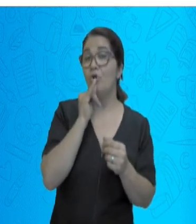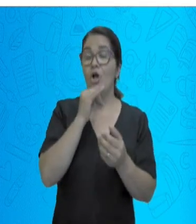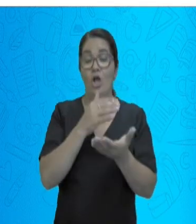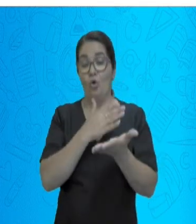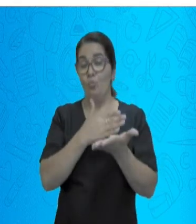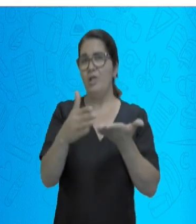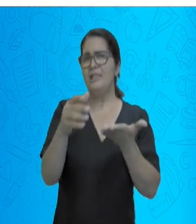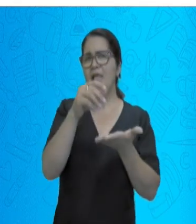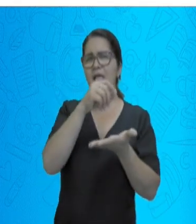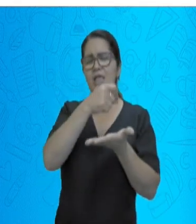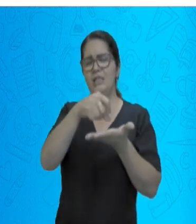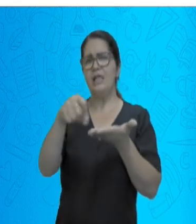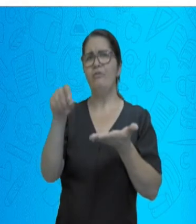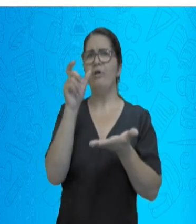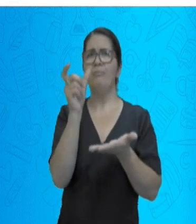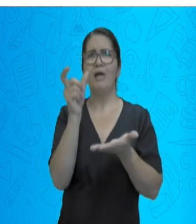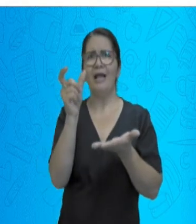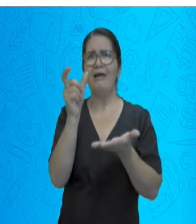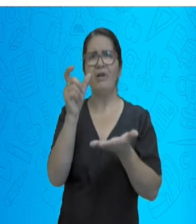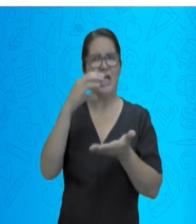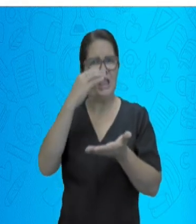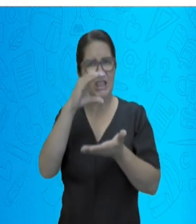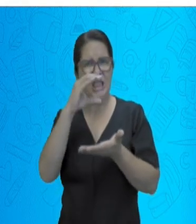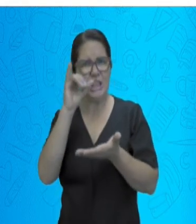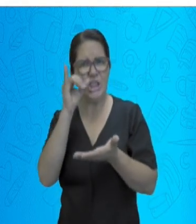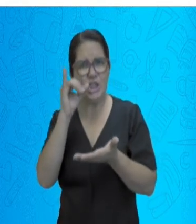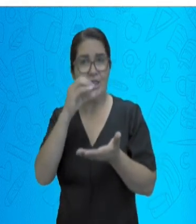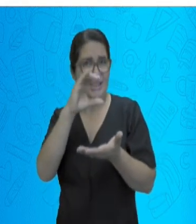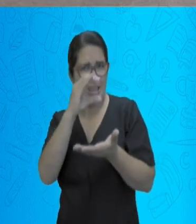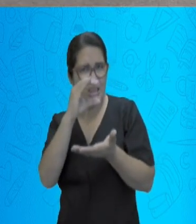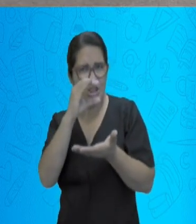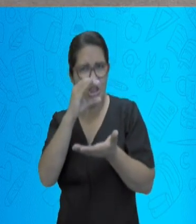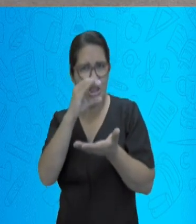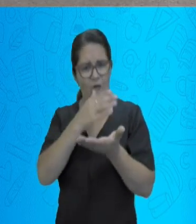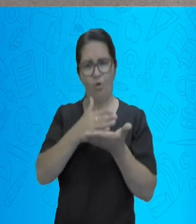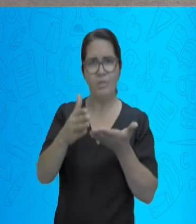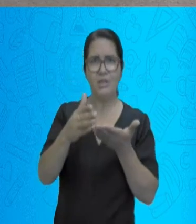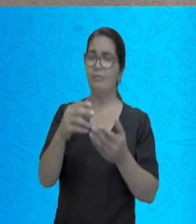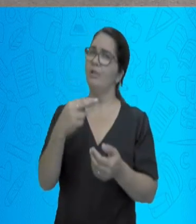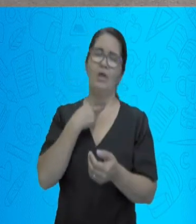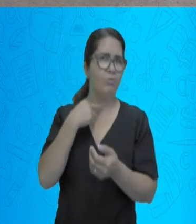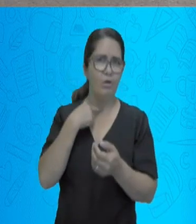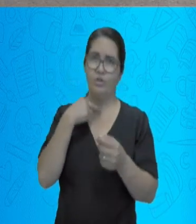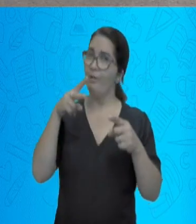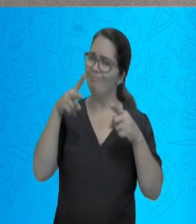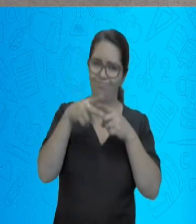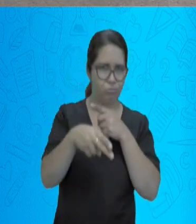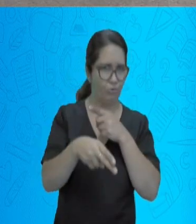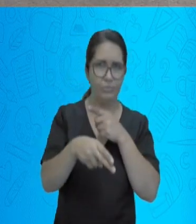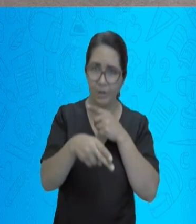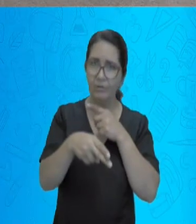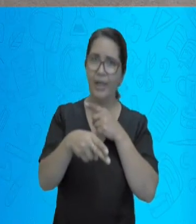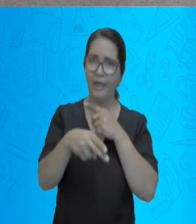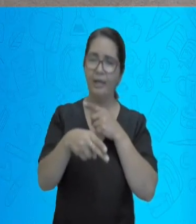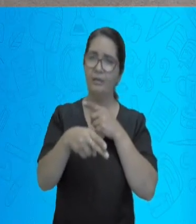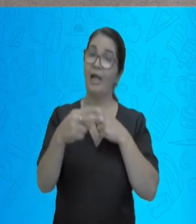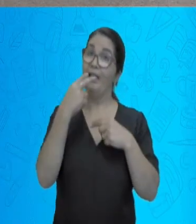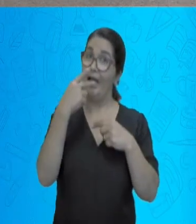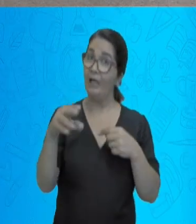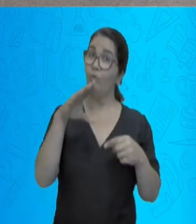C cedilha, pois não existem palavras que comecem com essa letra. Vocês nunca vão ver na língua